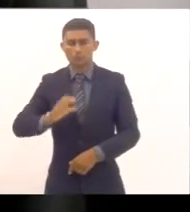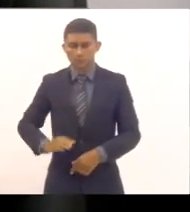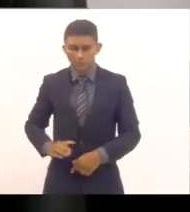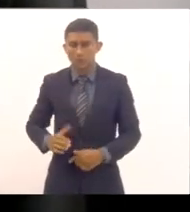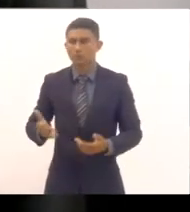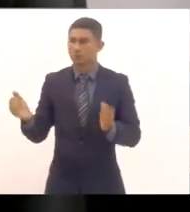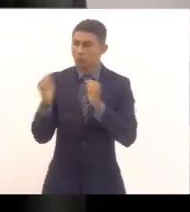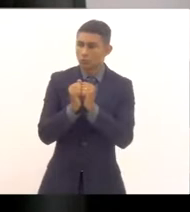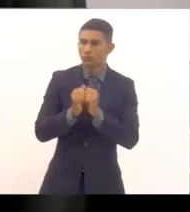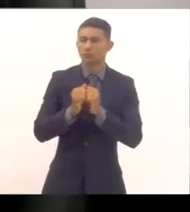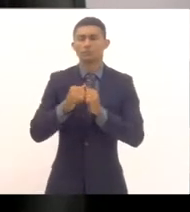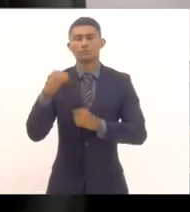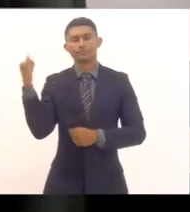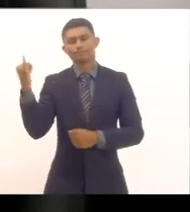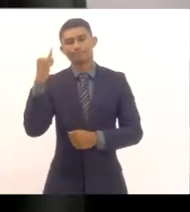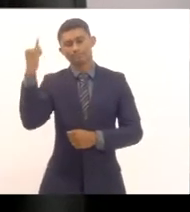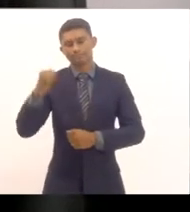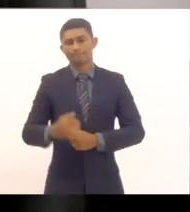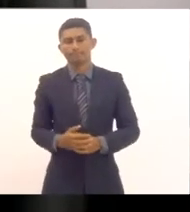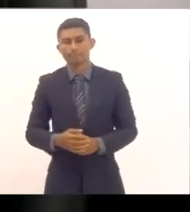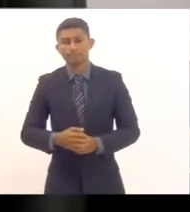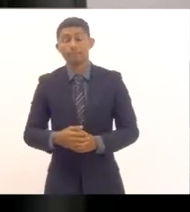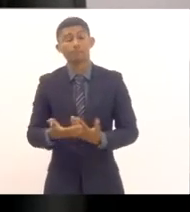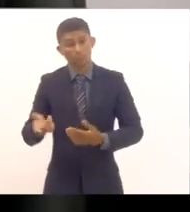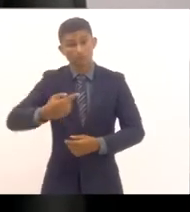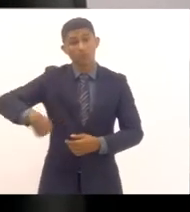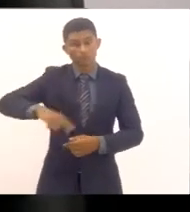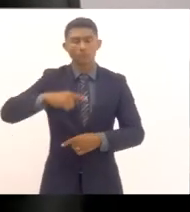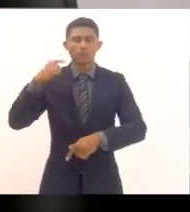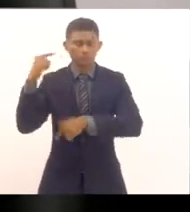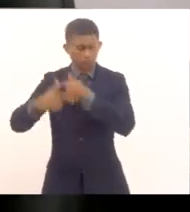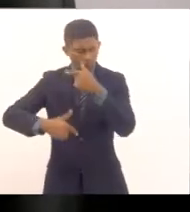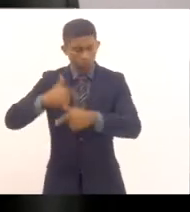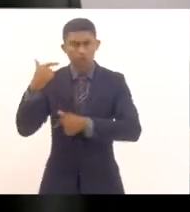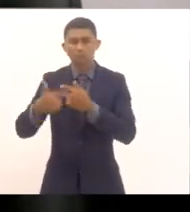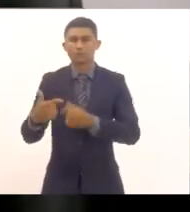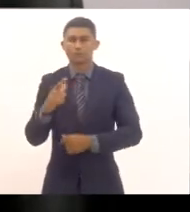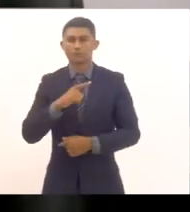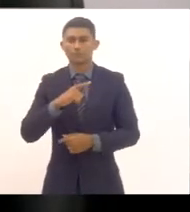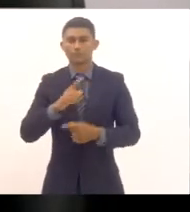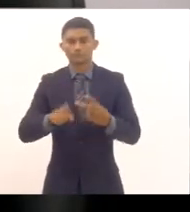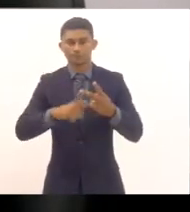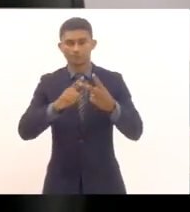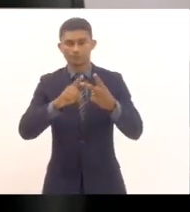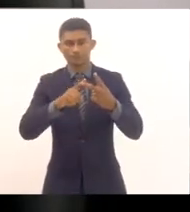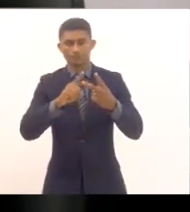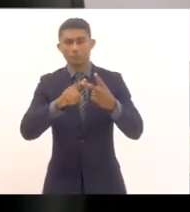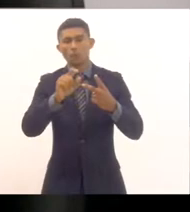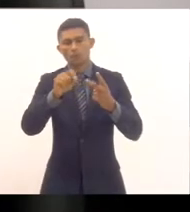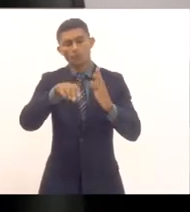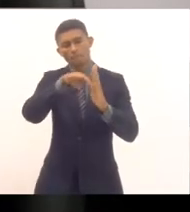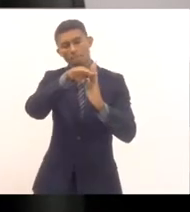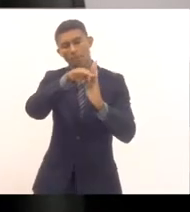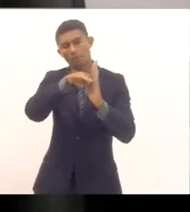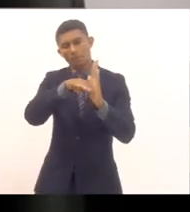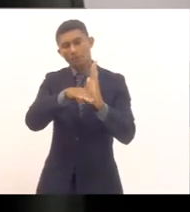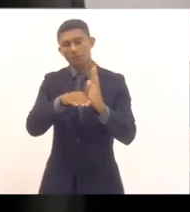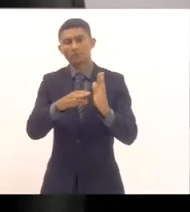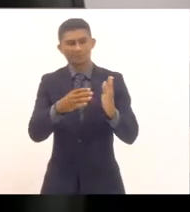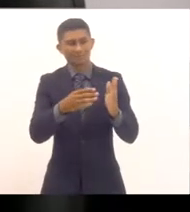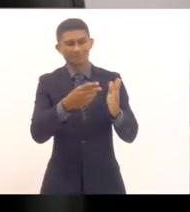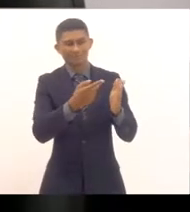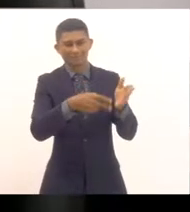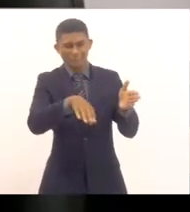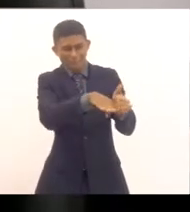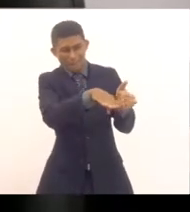é isso então vem trabalhando forte com relação a operação Estação segura é o Coronel Henrique